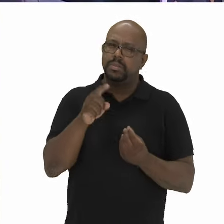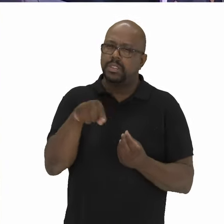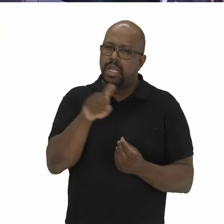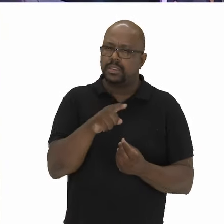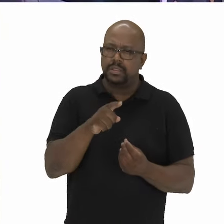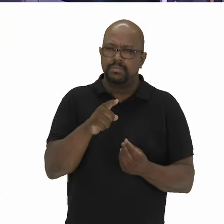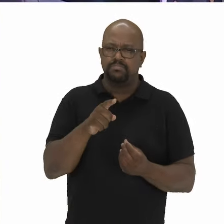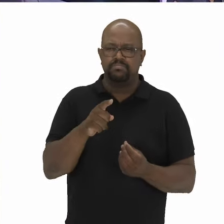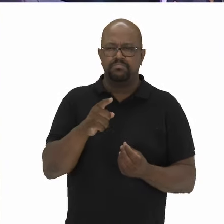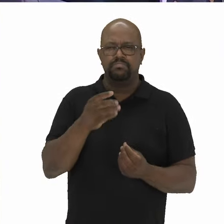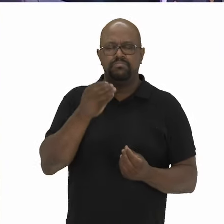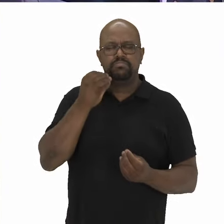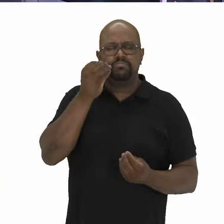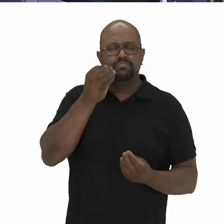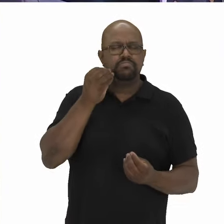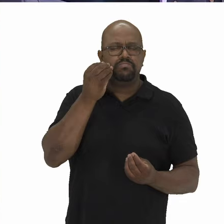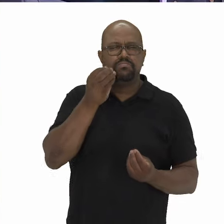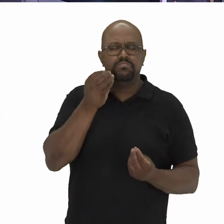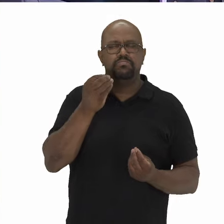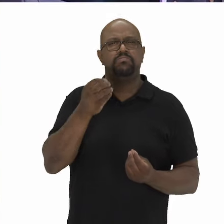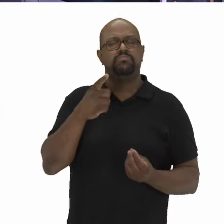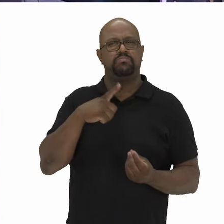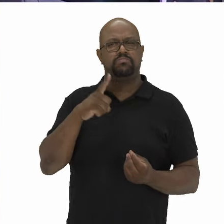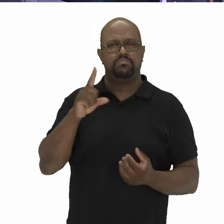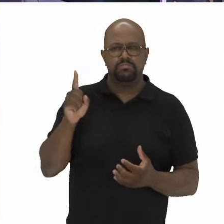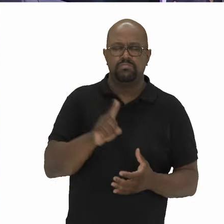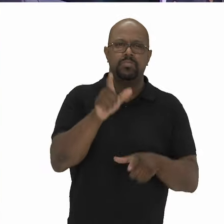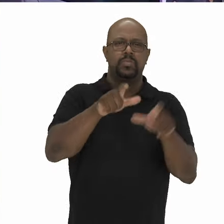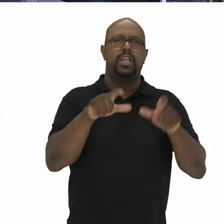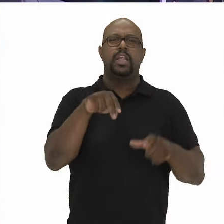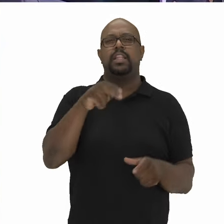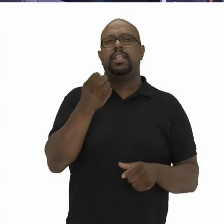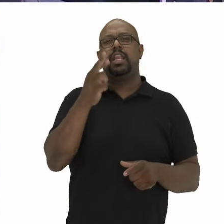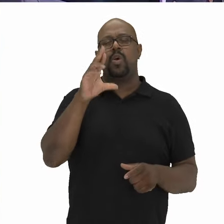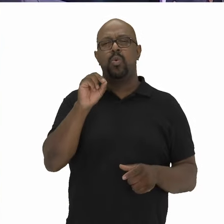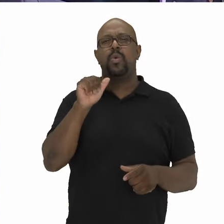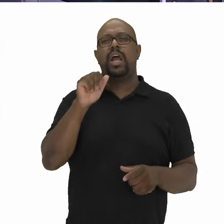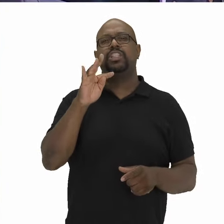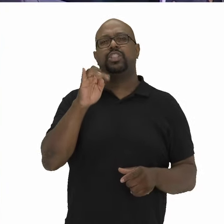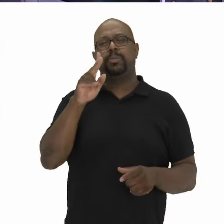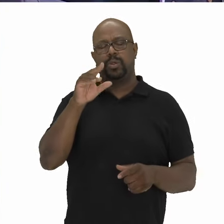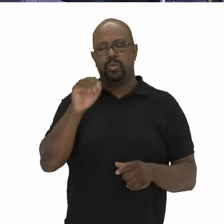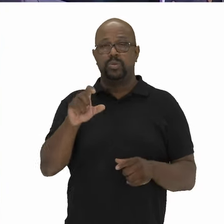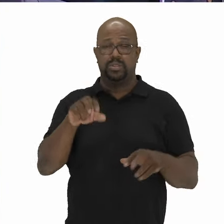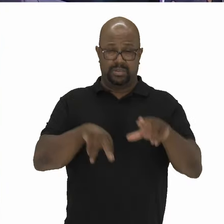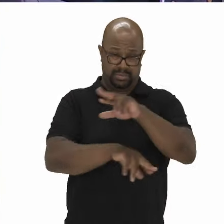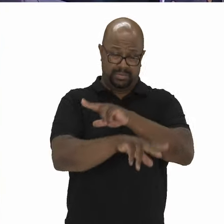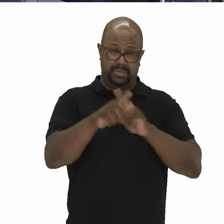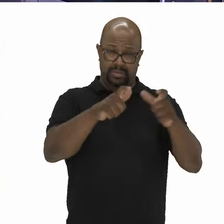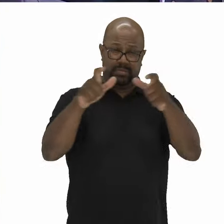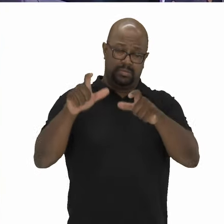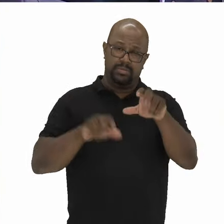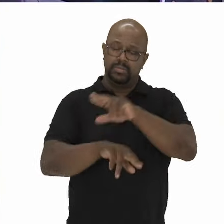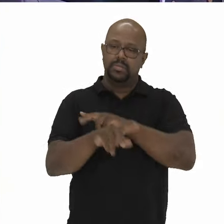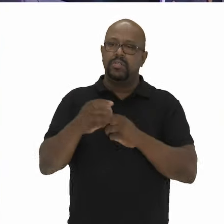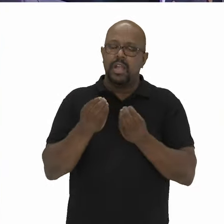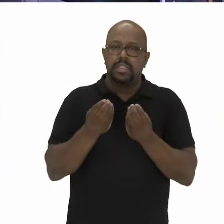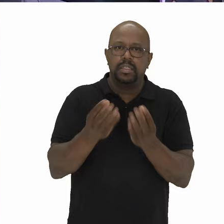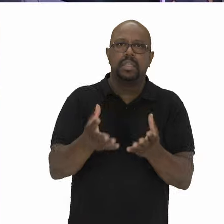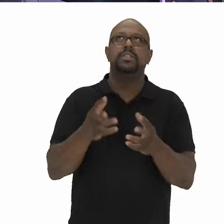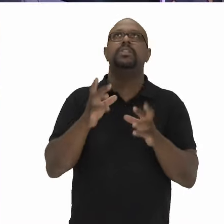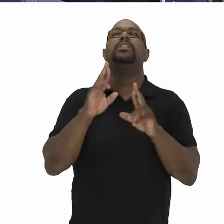temos essas essa presença né a presença dos indivíduos neurotípicos nos múltiplos espaços que nós